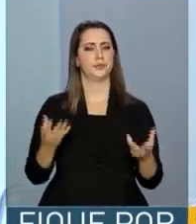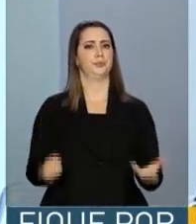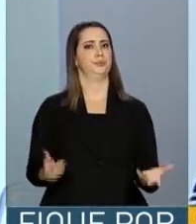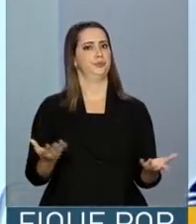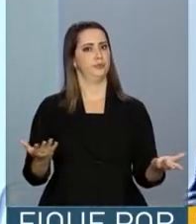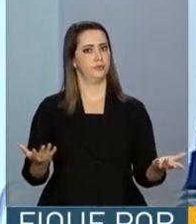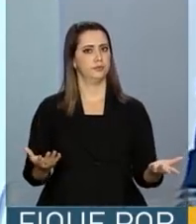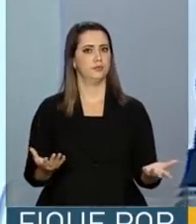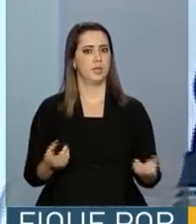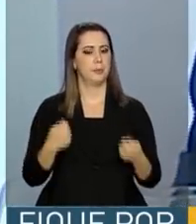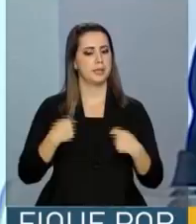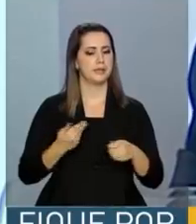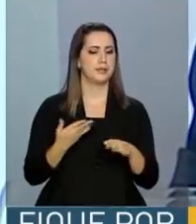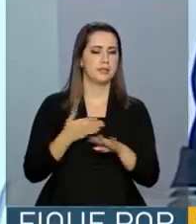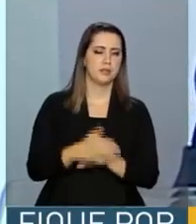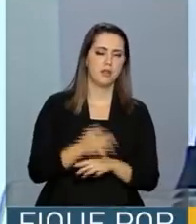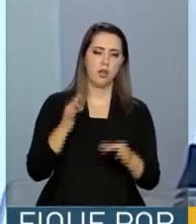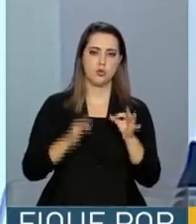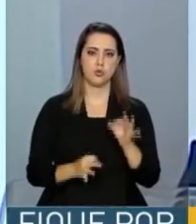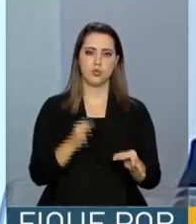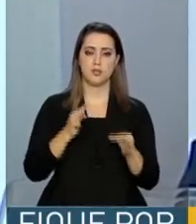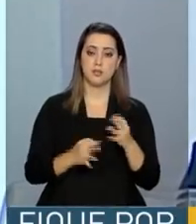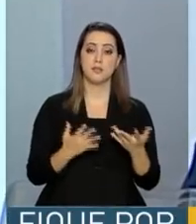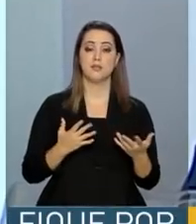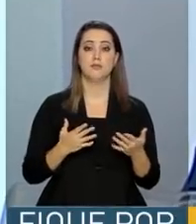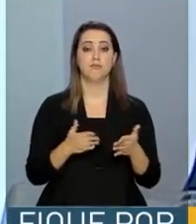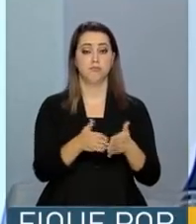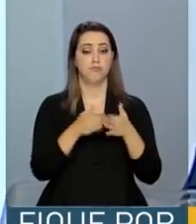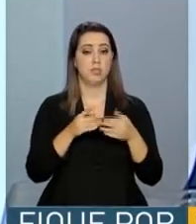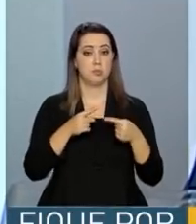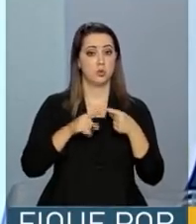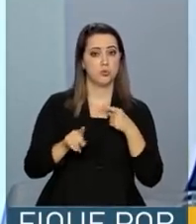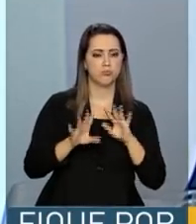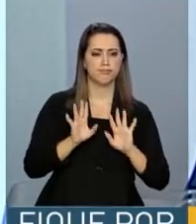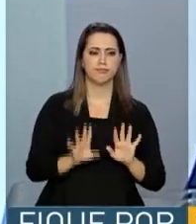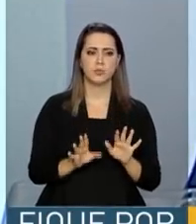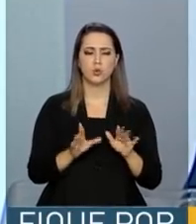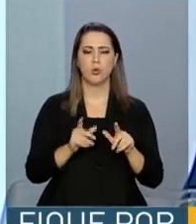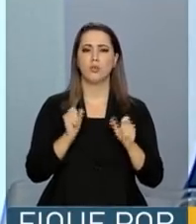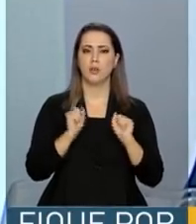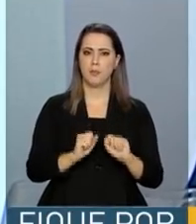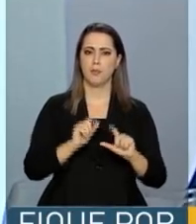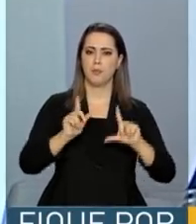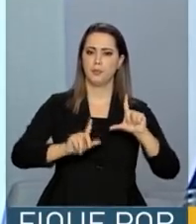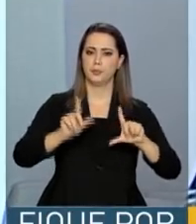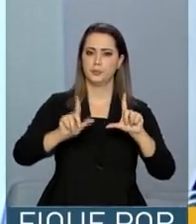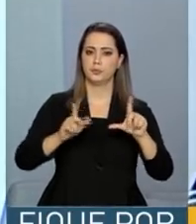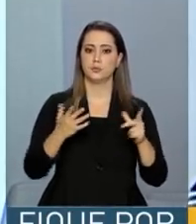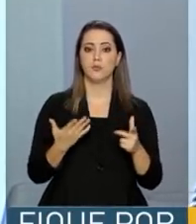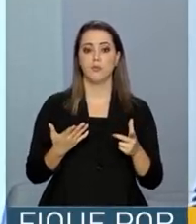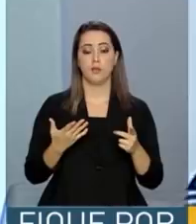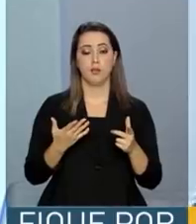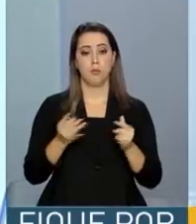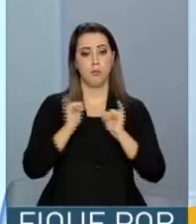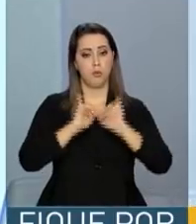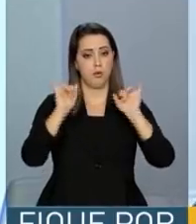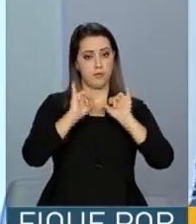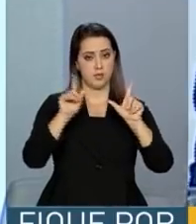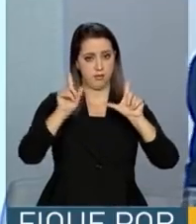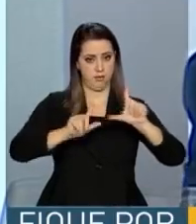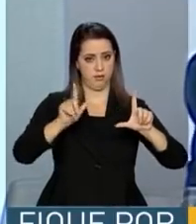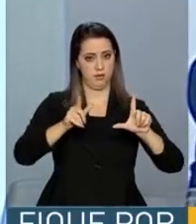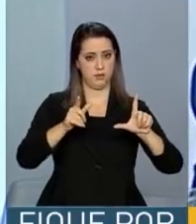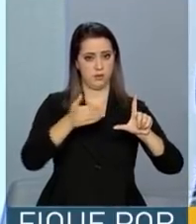e ao tribunal para a derrubar a medida a medida liminar então volto a dizer